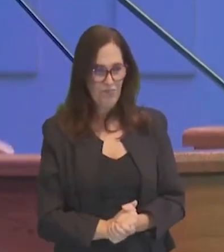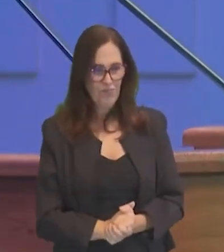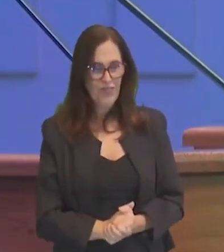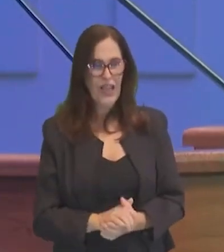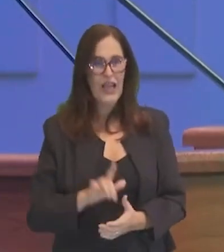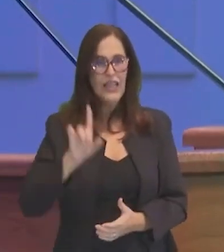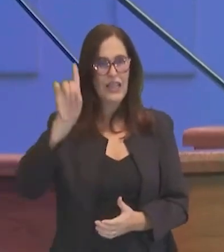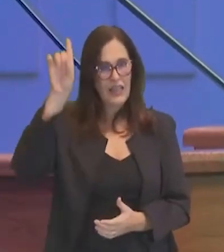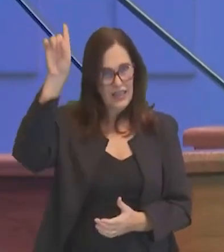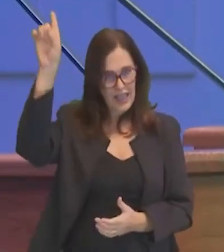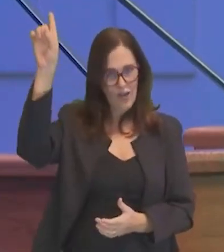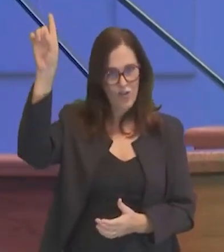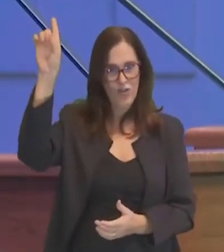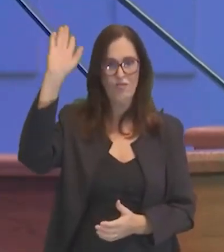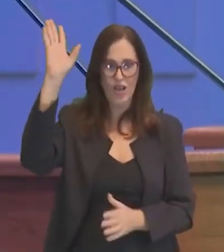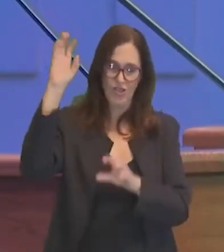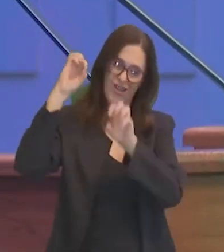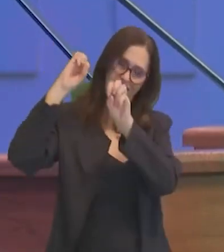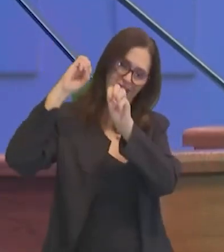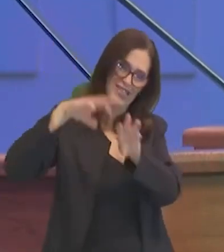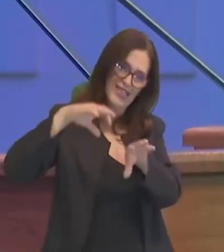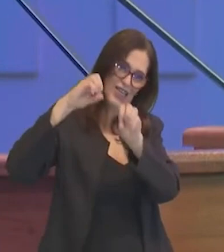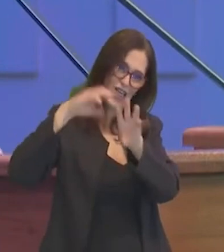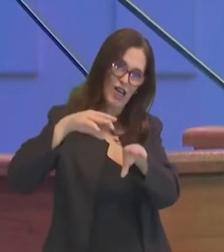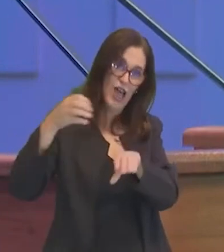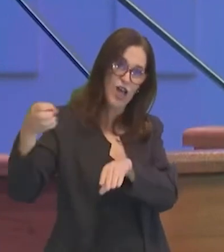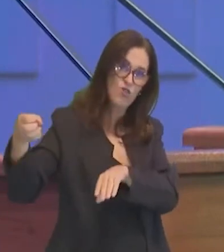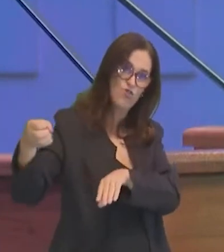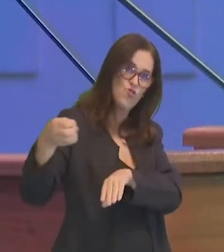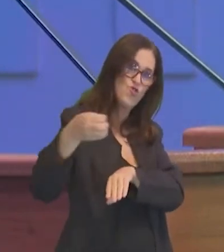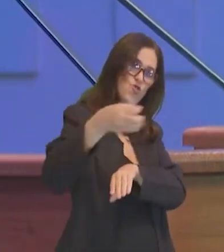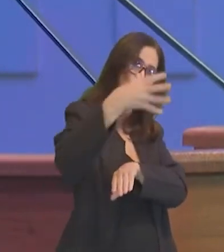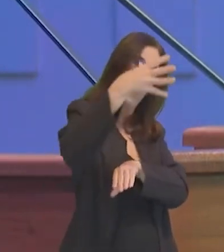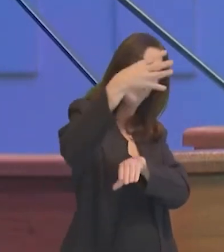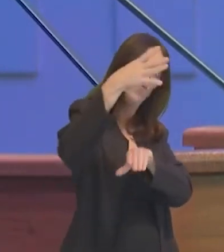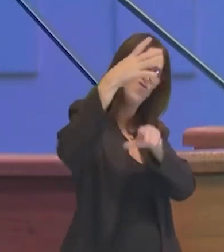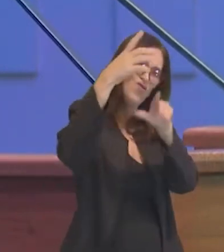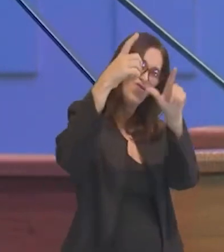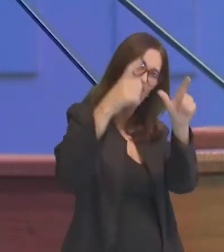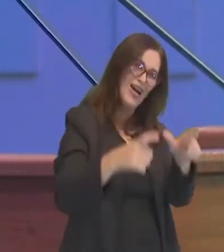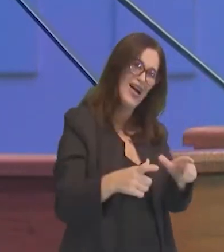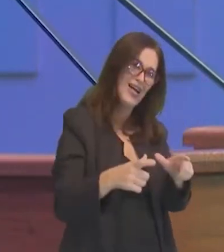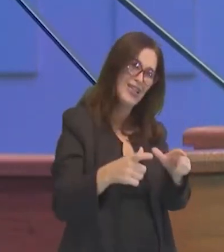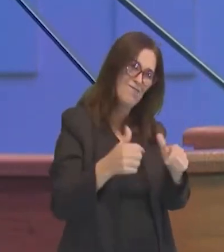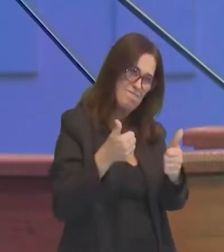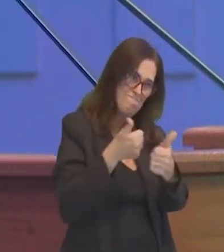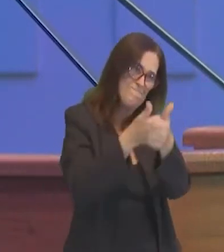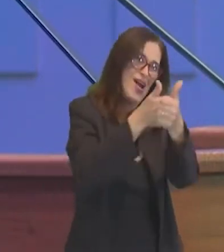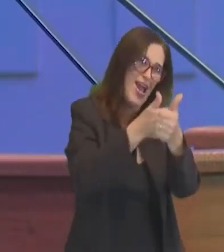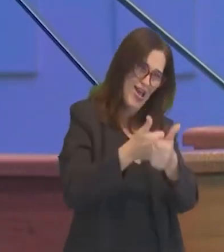Deus tinha indicado que a nova terra estava próxima.